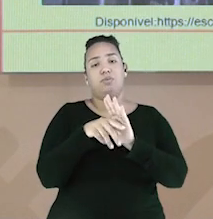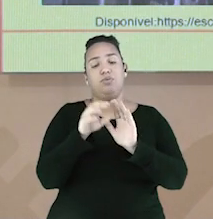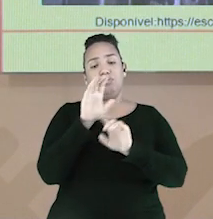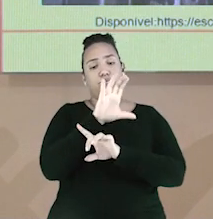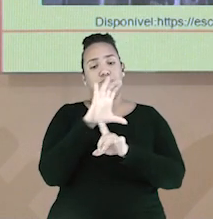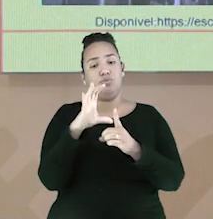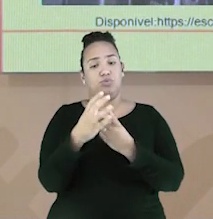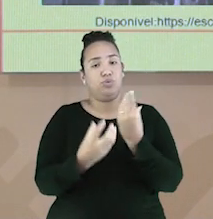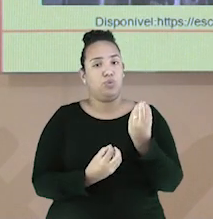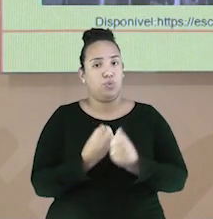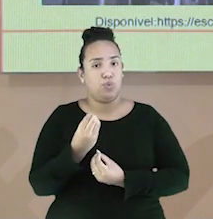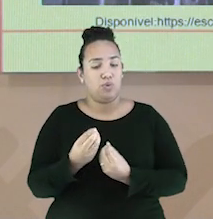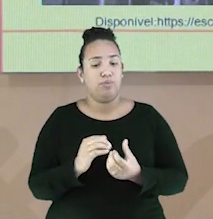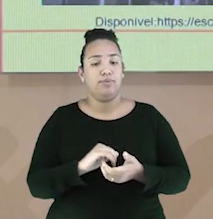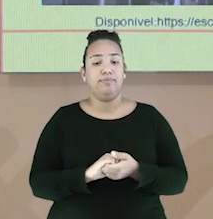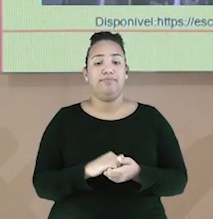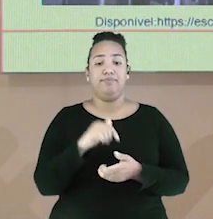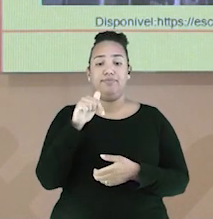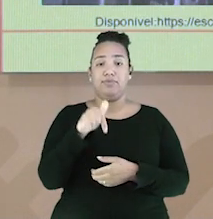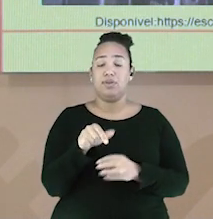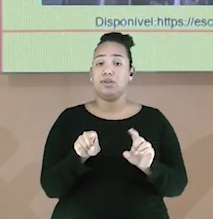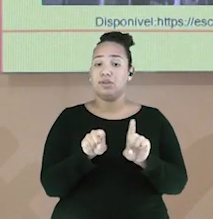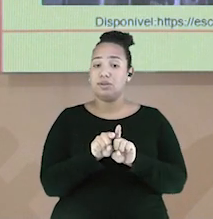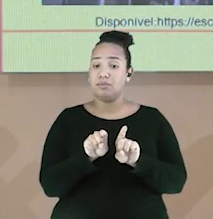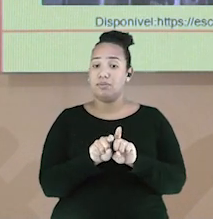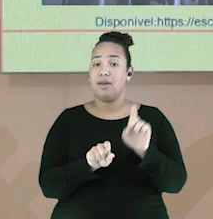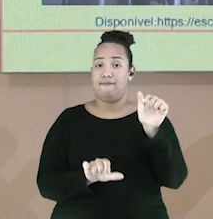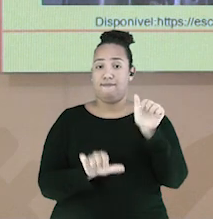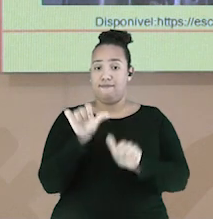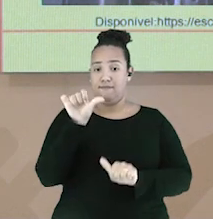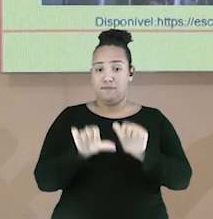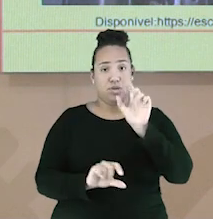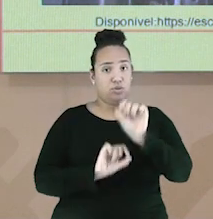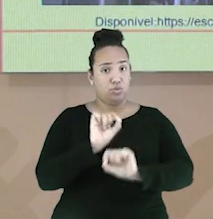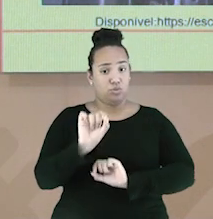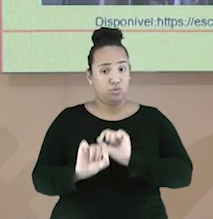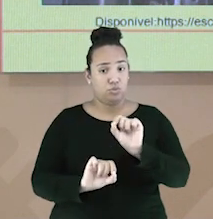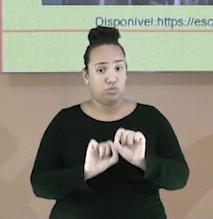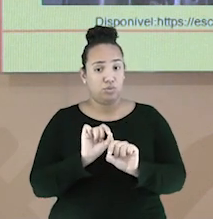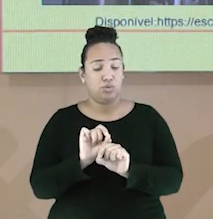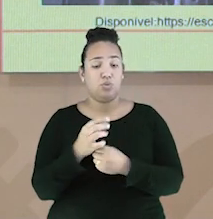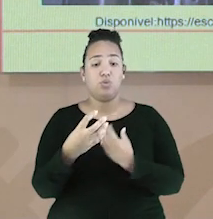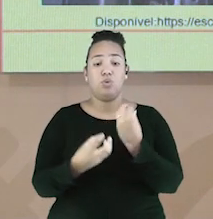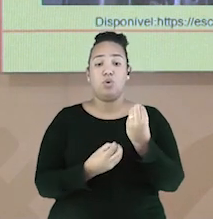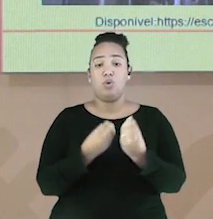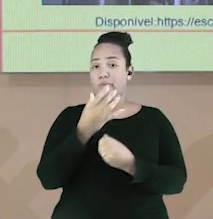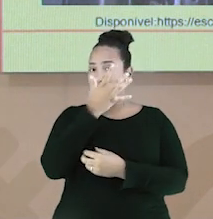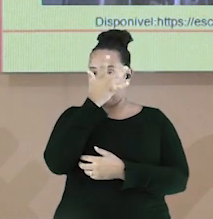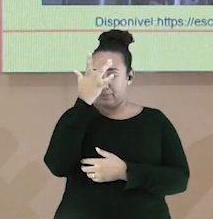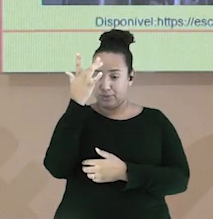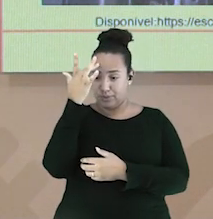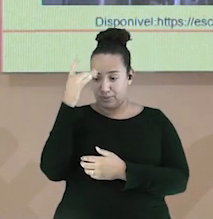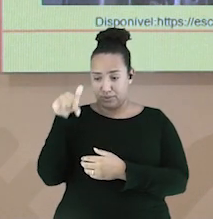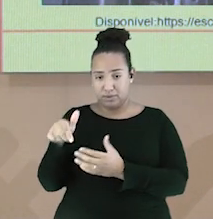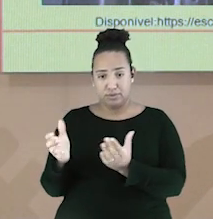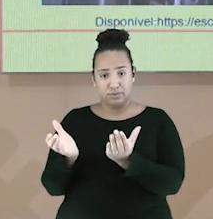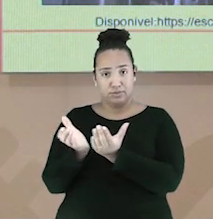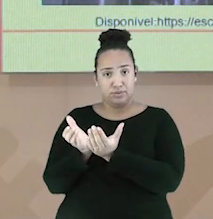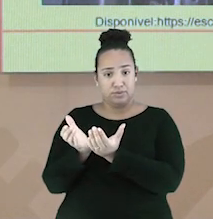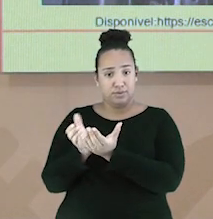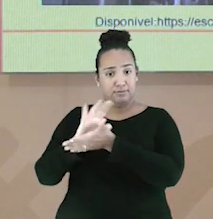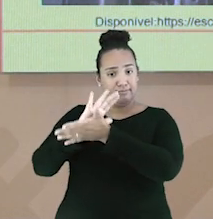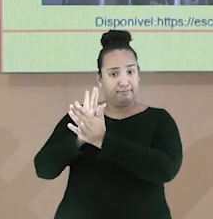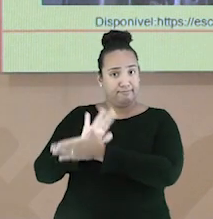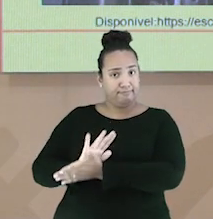ritual da missa, por exemplo. Nessa questão doutrinária, também foram analisados os princípios dos protestantes e eles foram